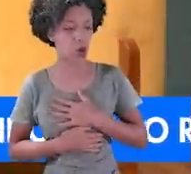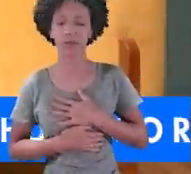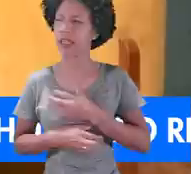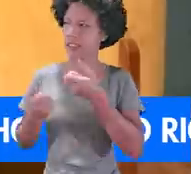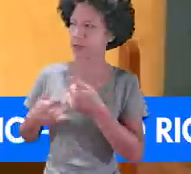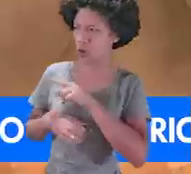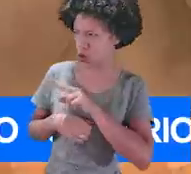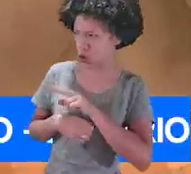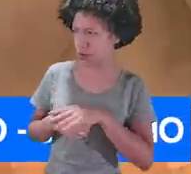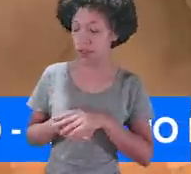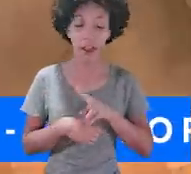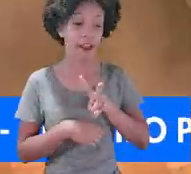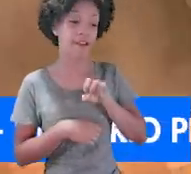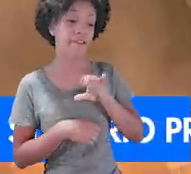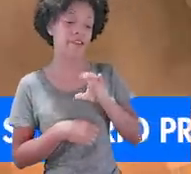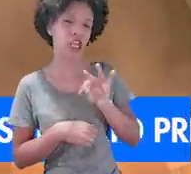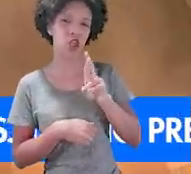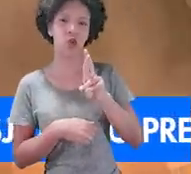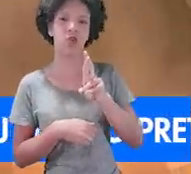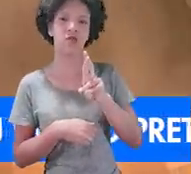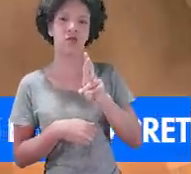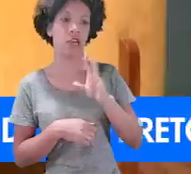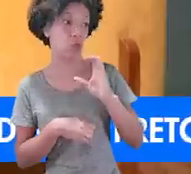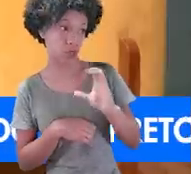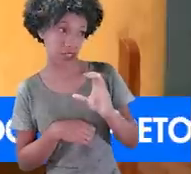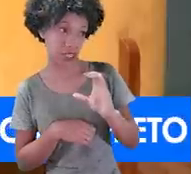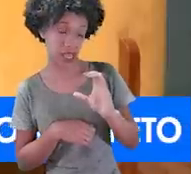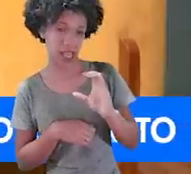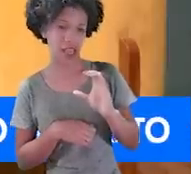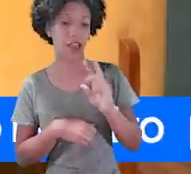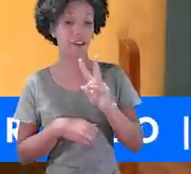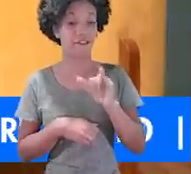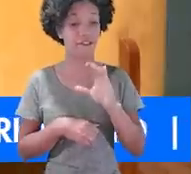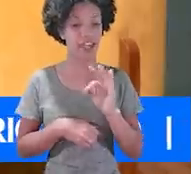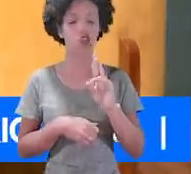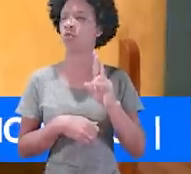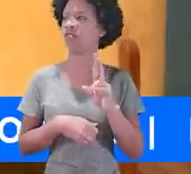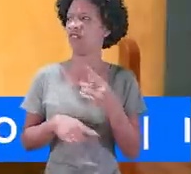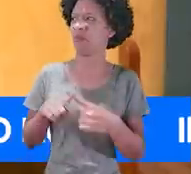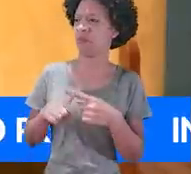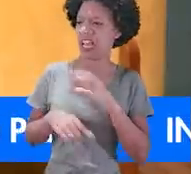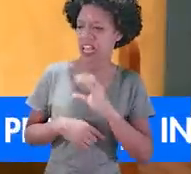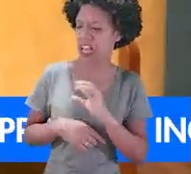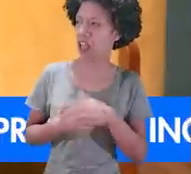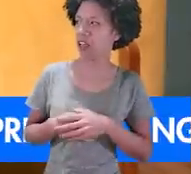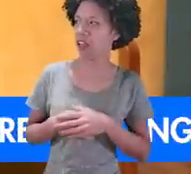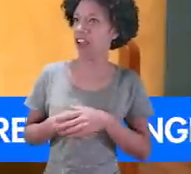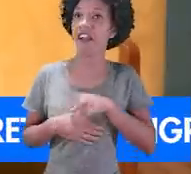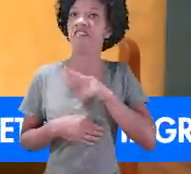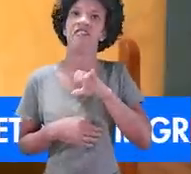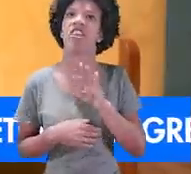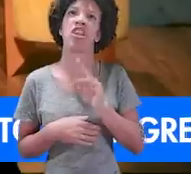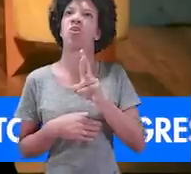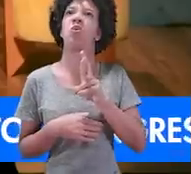Explica de novo. Qual é o seu nome? É Victor. Victor. Com C mudo, é. Com C mudo. Então por que você falou Victor, se é C mudo? Você falou, é Victor,